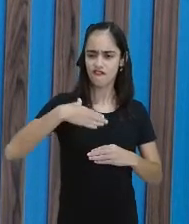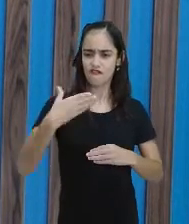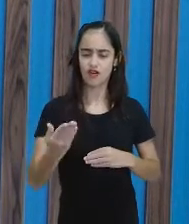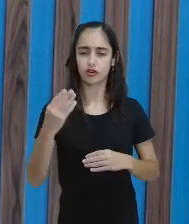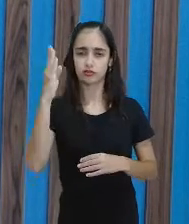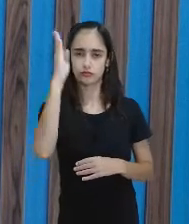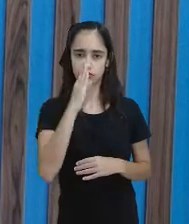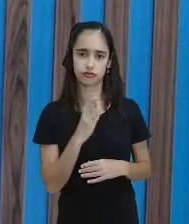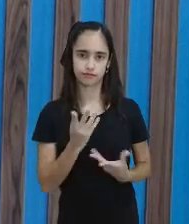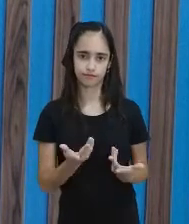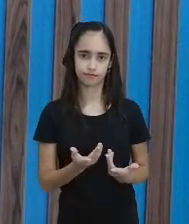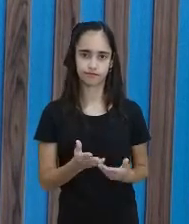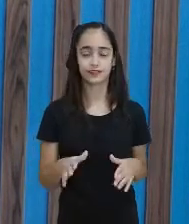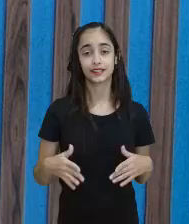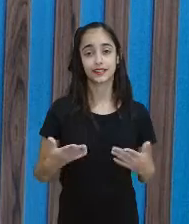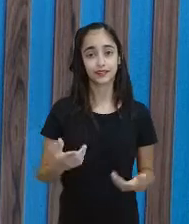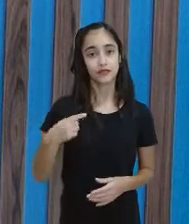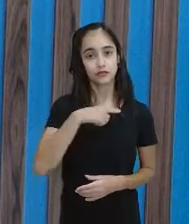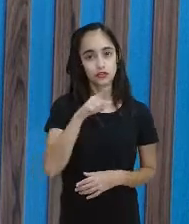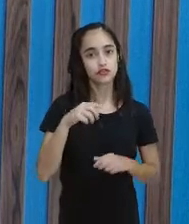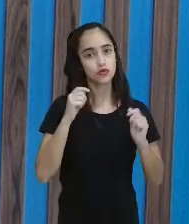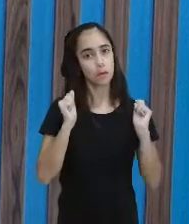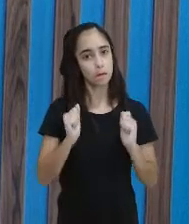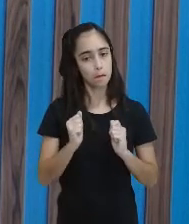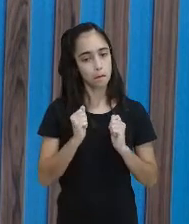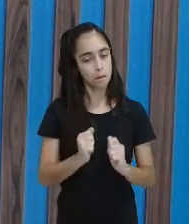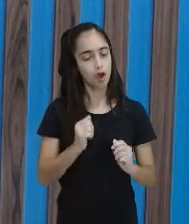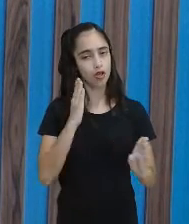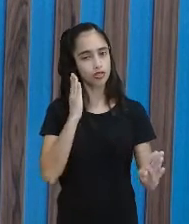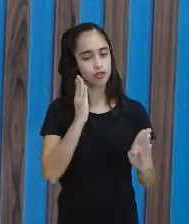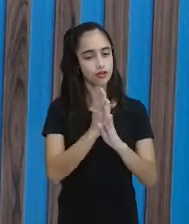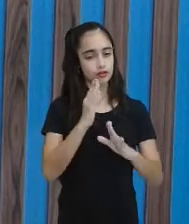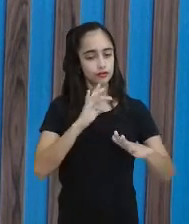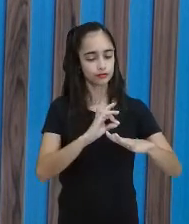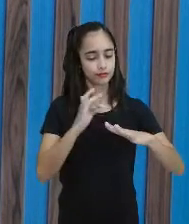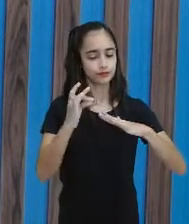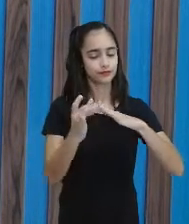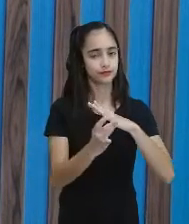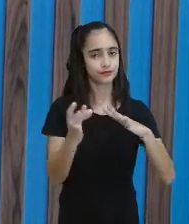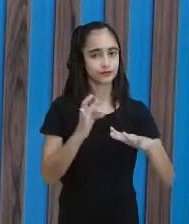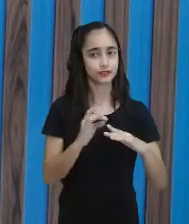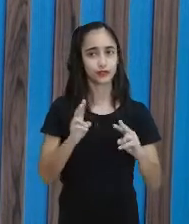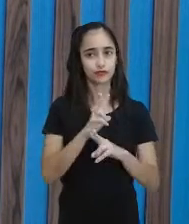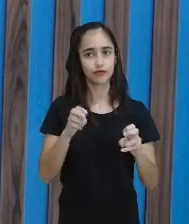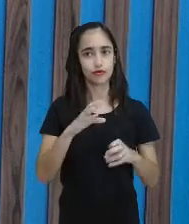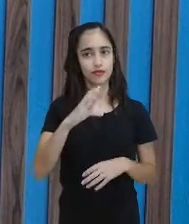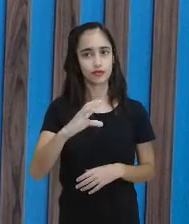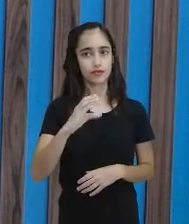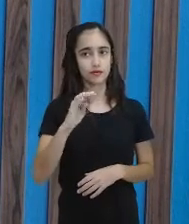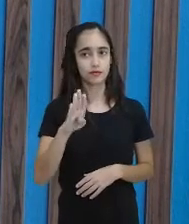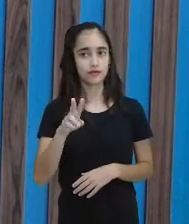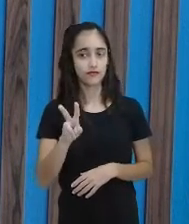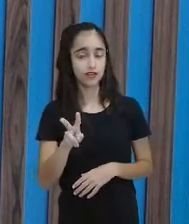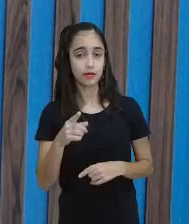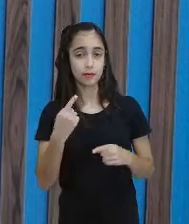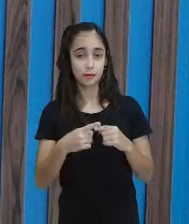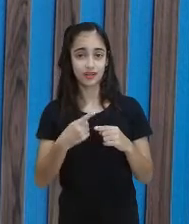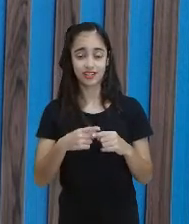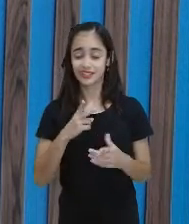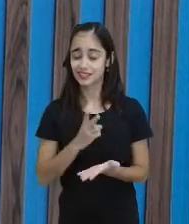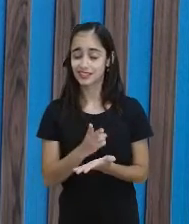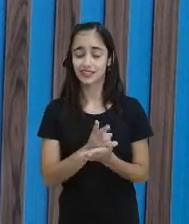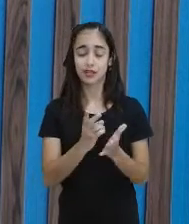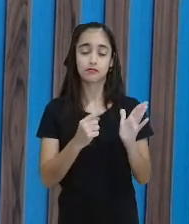disse, vejam as redes sociais da CBV, porque lá eles falam tudo sobre o voleibol, né? Atualiza sobre as